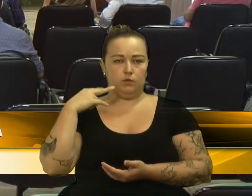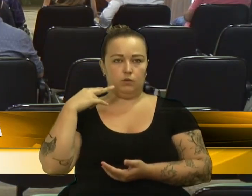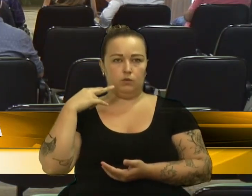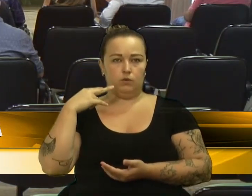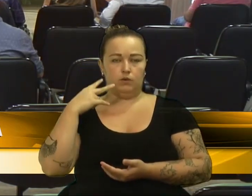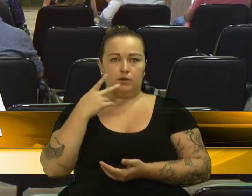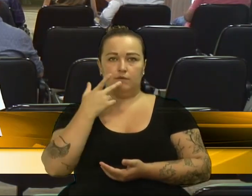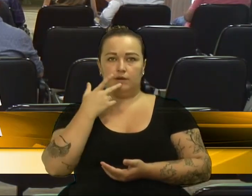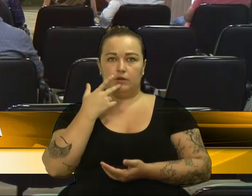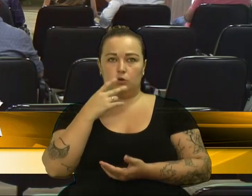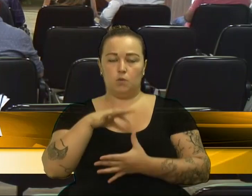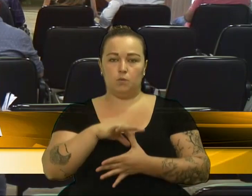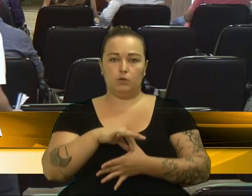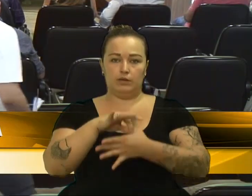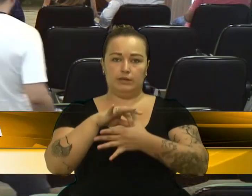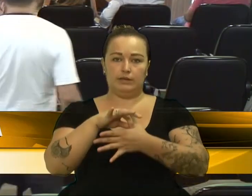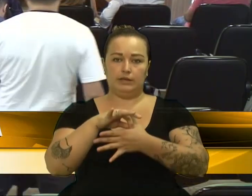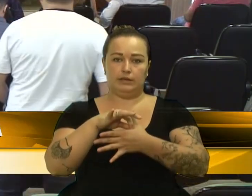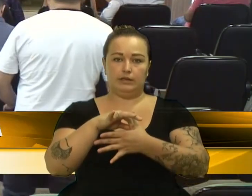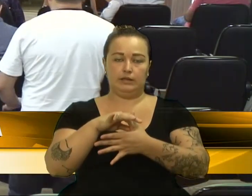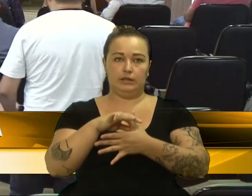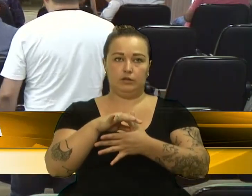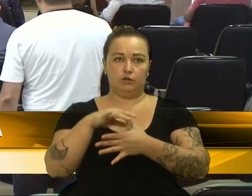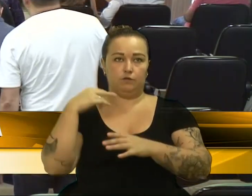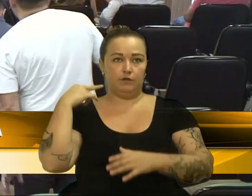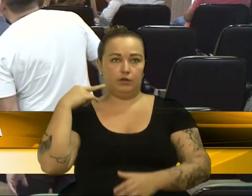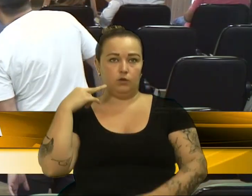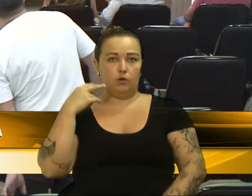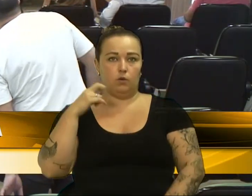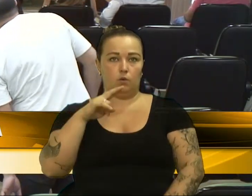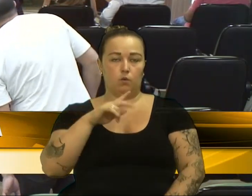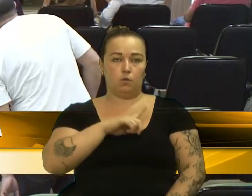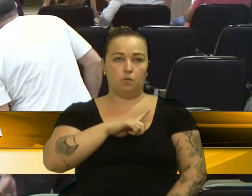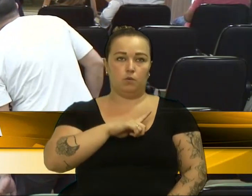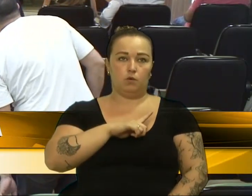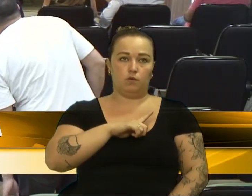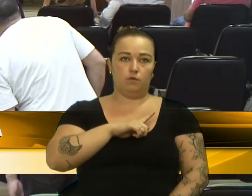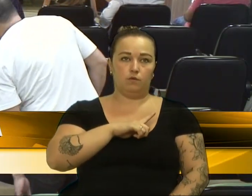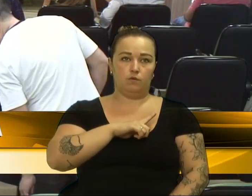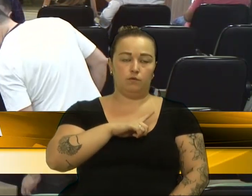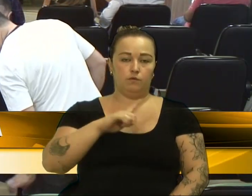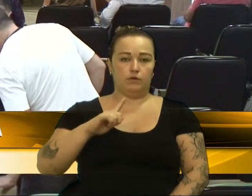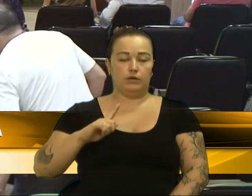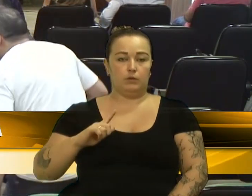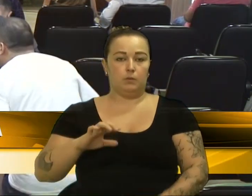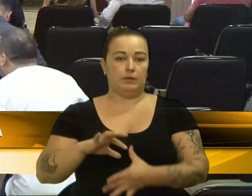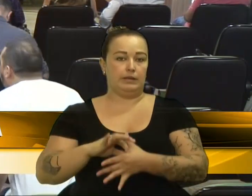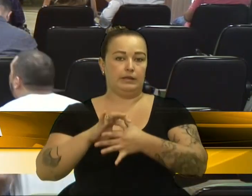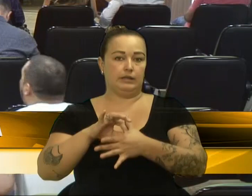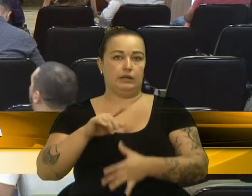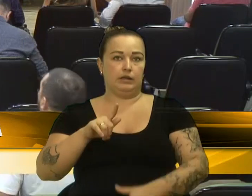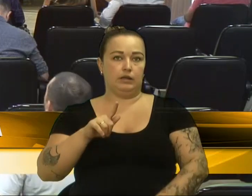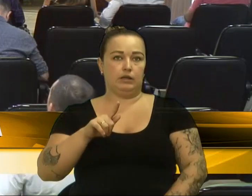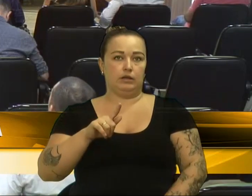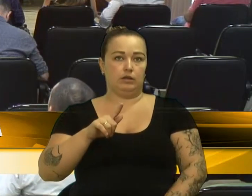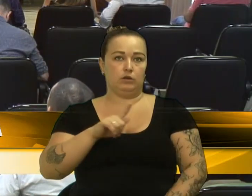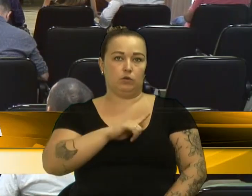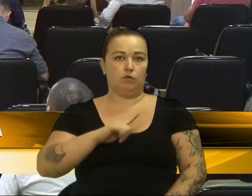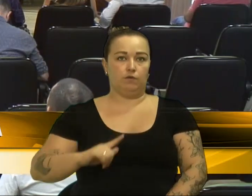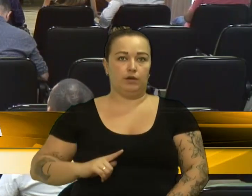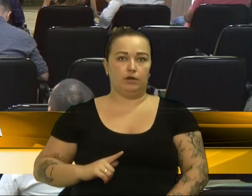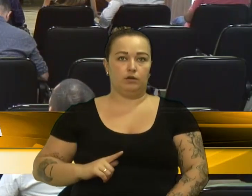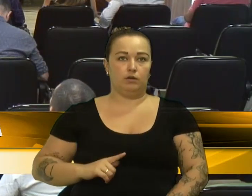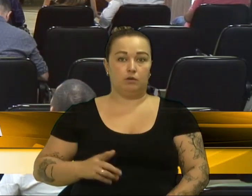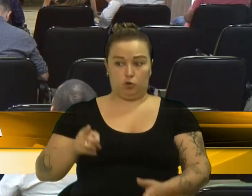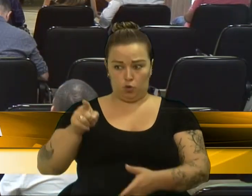aqui na Câmara ou só como vereador mesmo, porque nós não temos líder de governo ainda, né? Não foi indicado ainda um líder de governo. Ah, o senhor está de